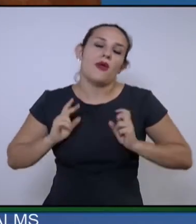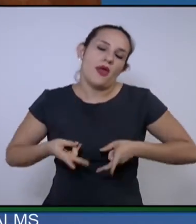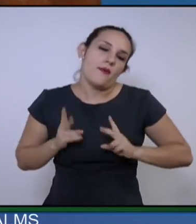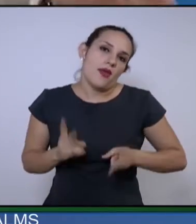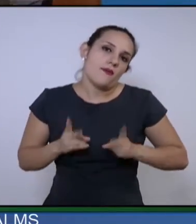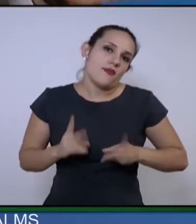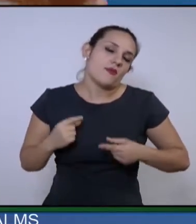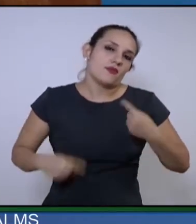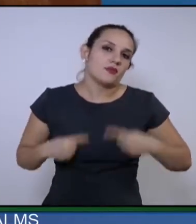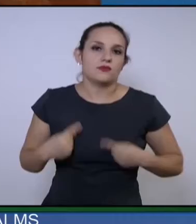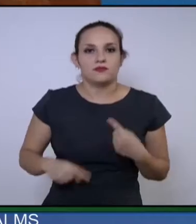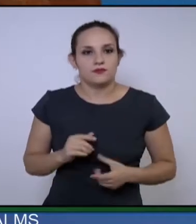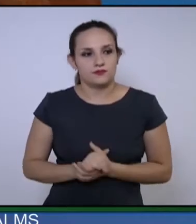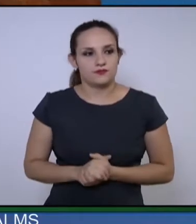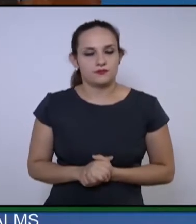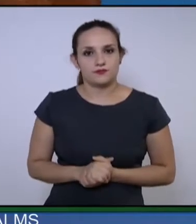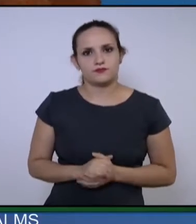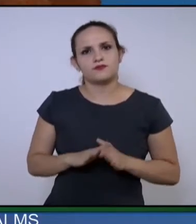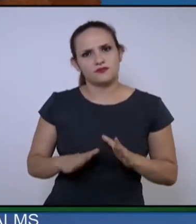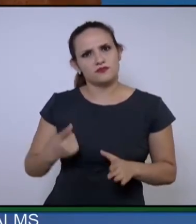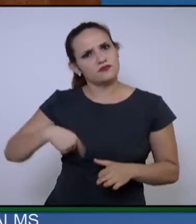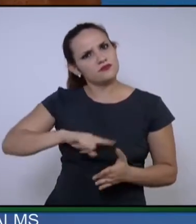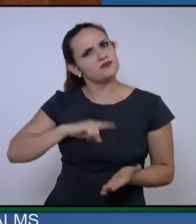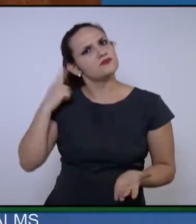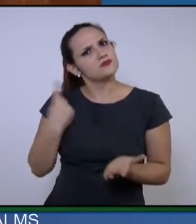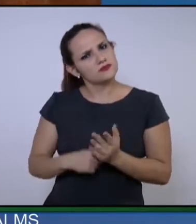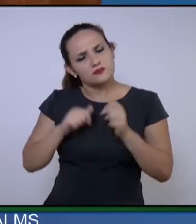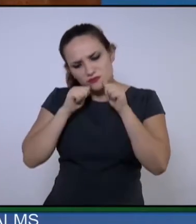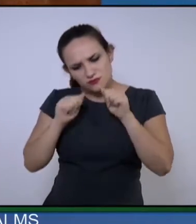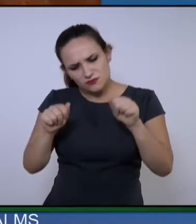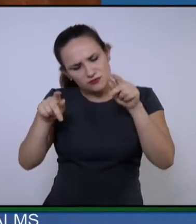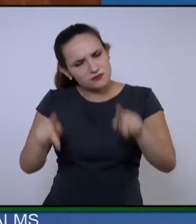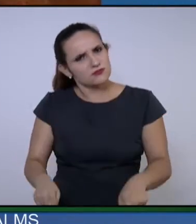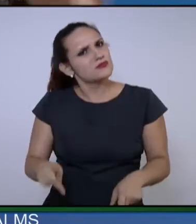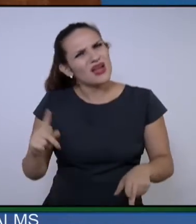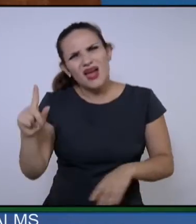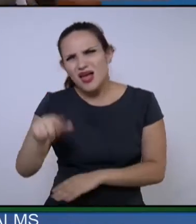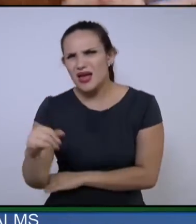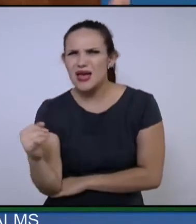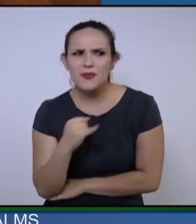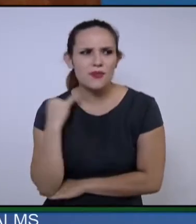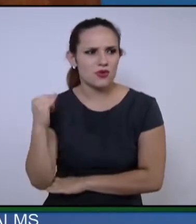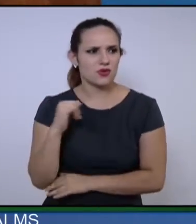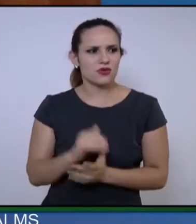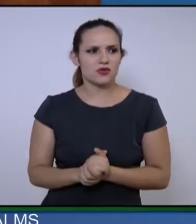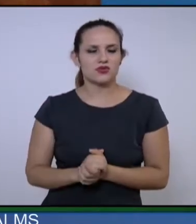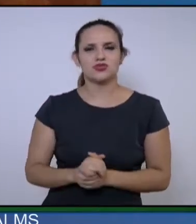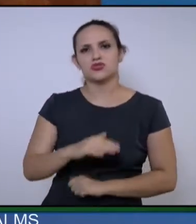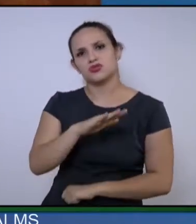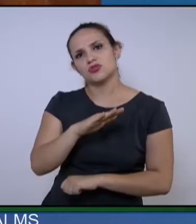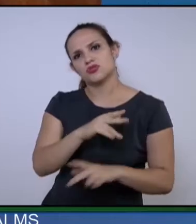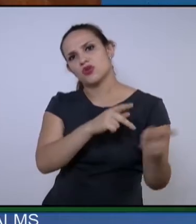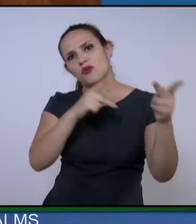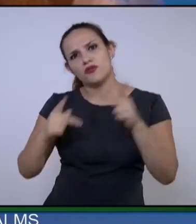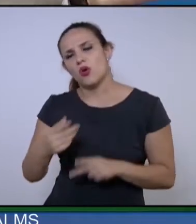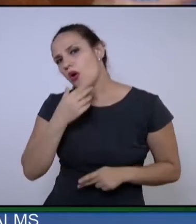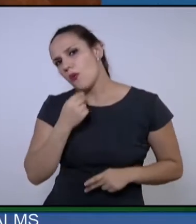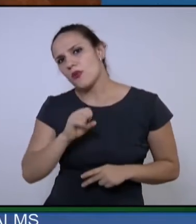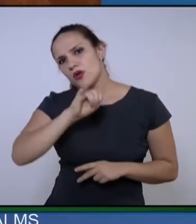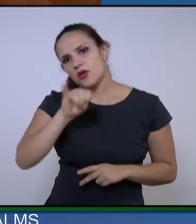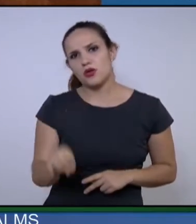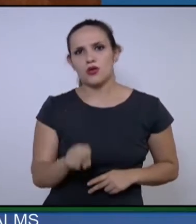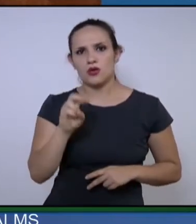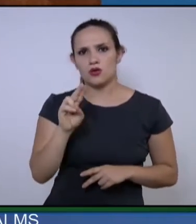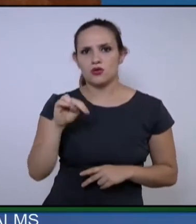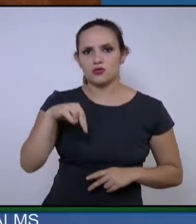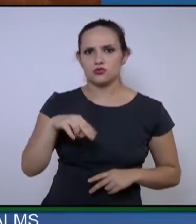casa. Fizemos uma audiência, a deputada Mara, extremamente importante. Trouxemos aqui o ministro Jungmann,